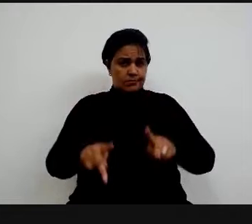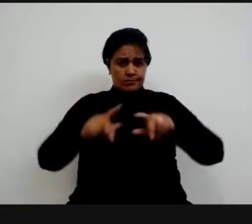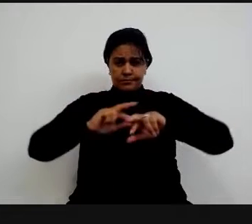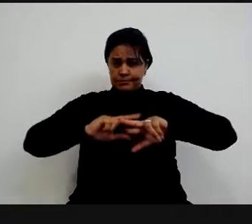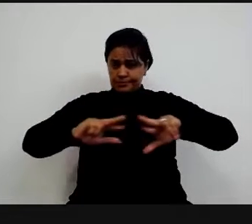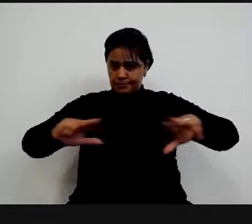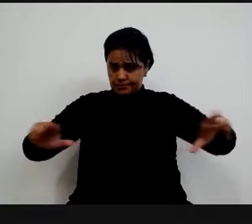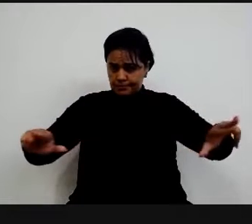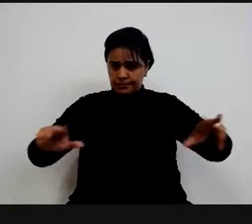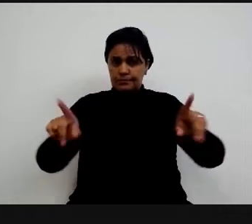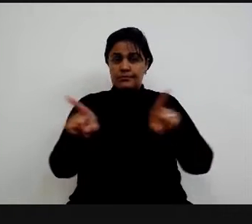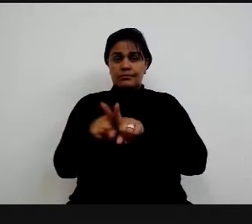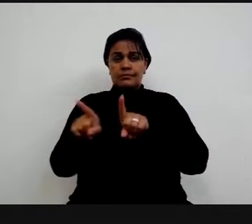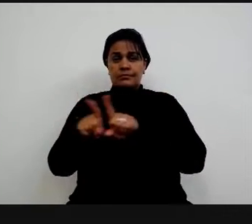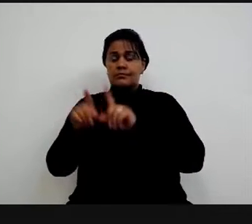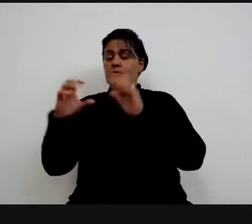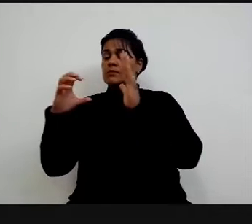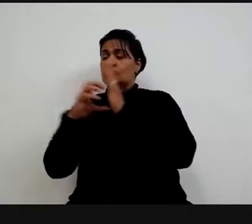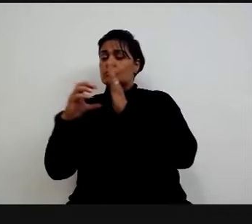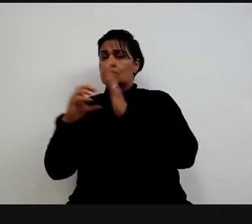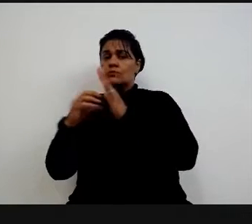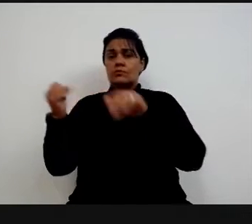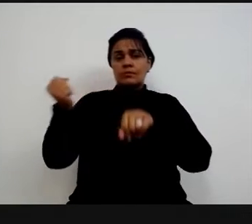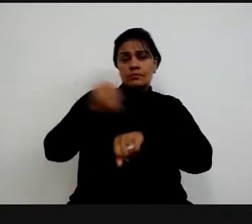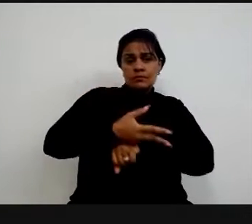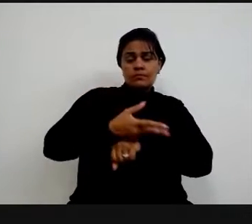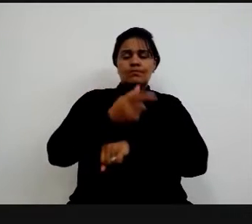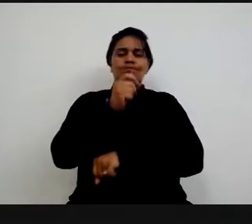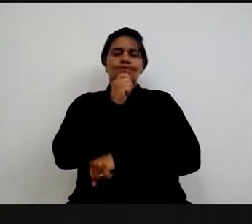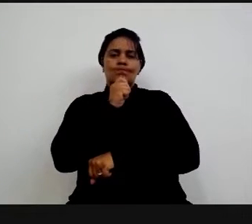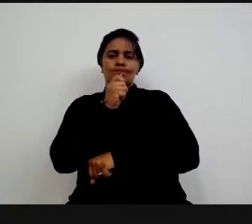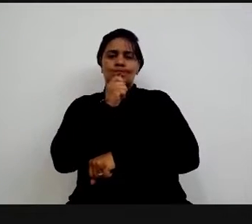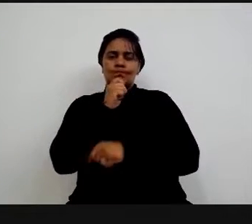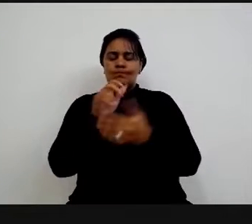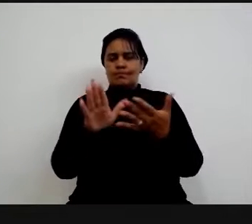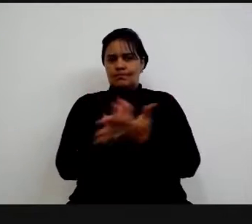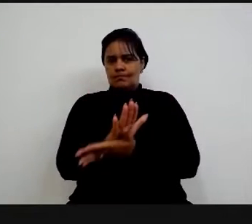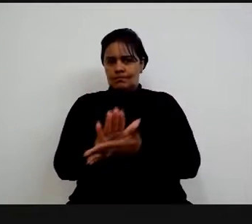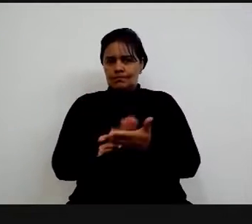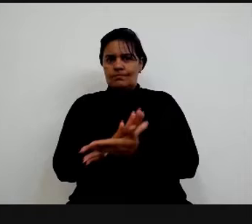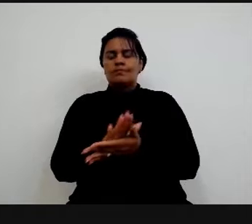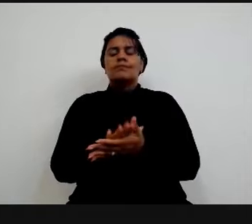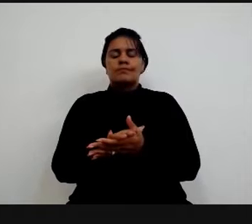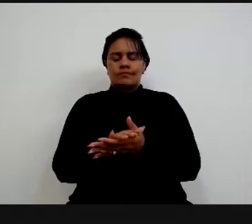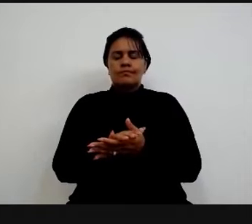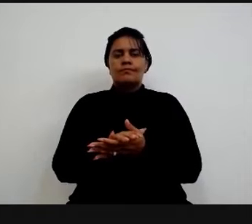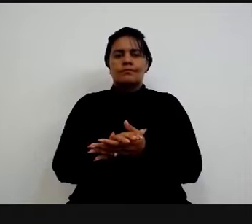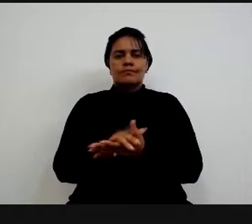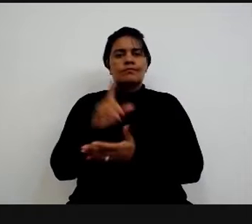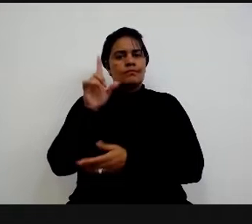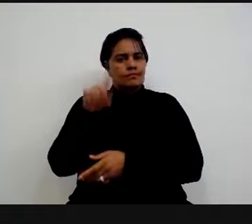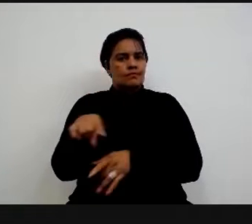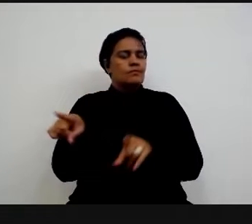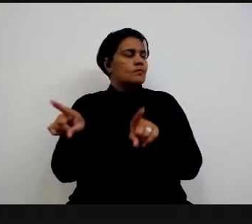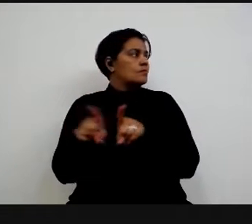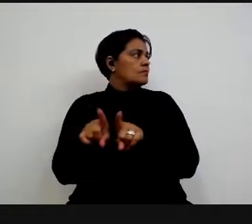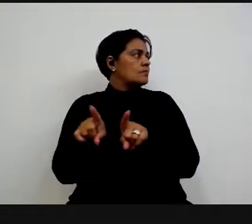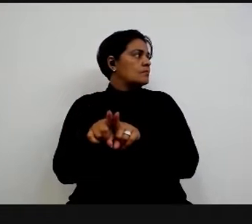e poucos concursos de entrada de novos servidores. Né? Este, inclusive, foi um quadro interessante que o